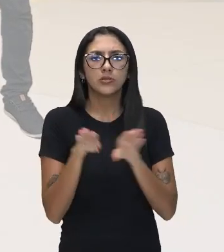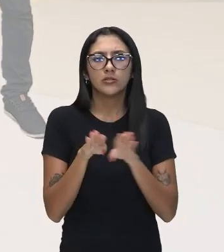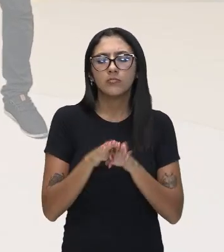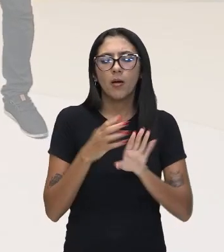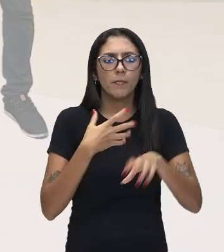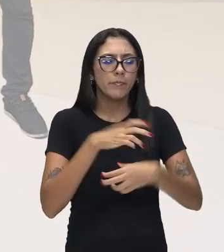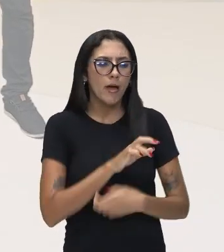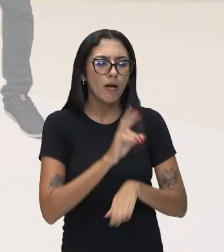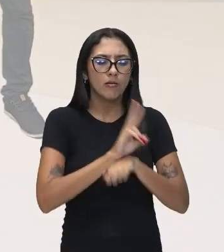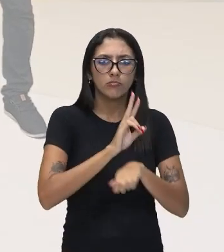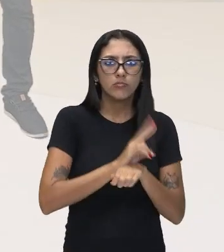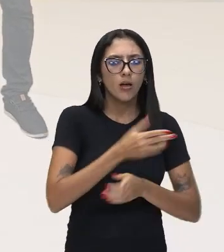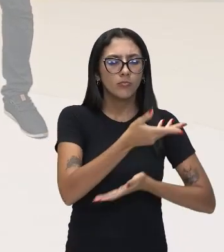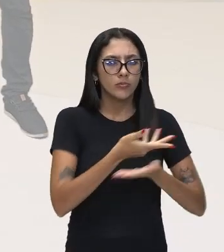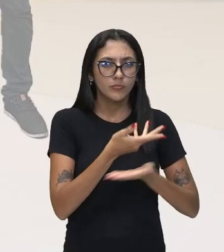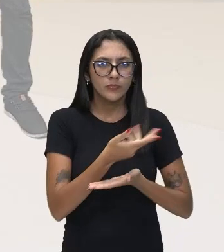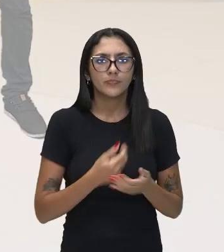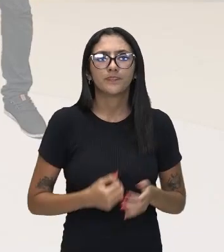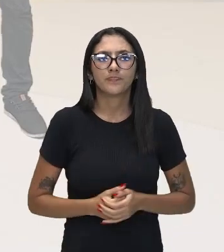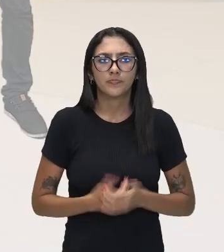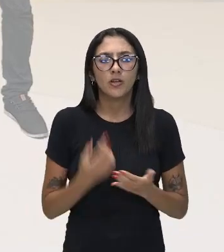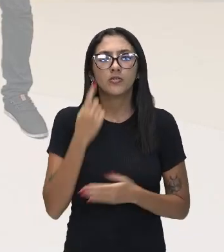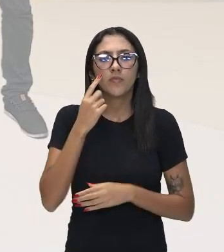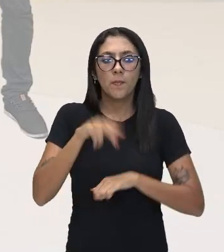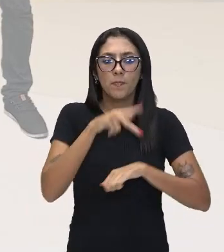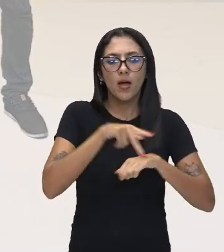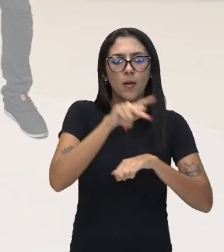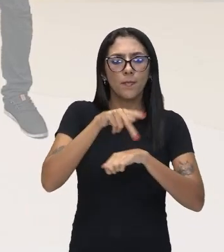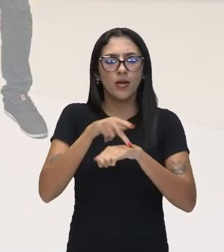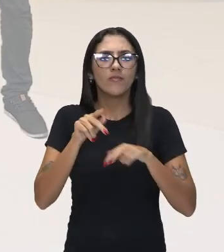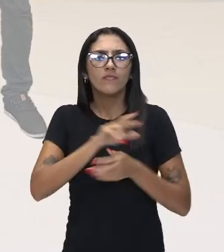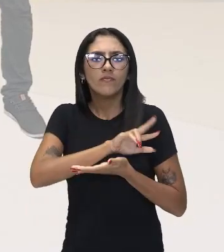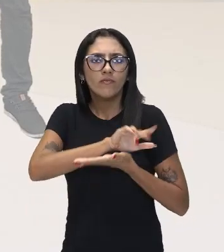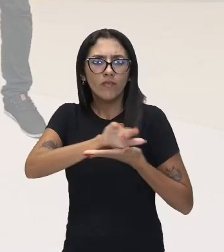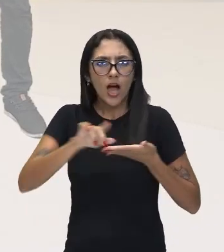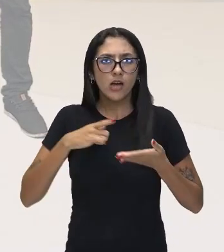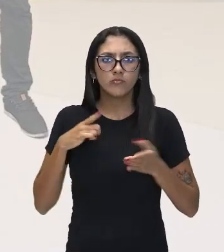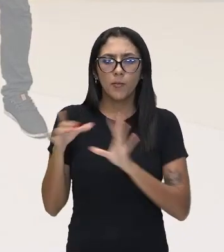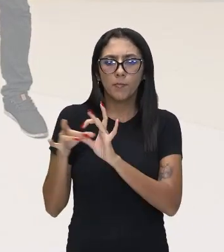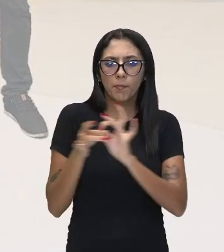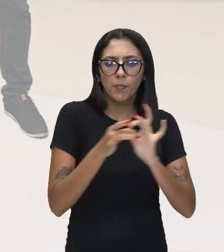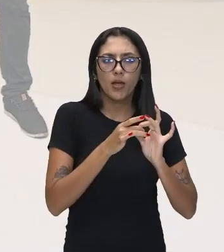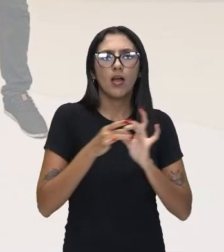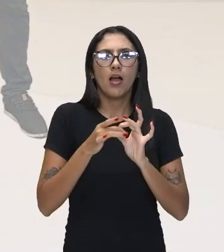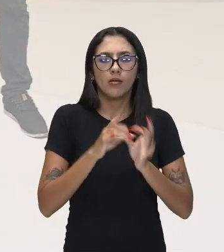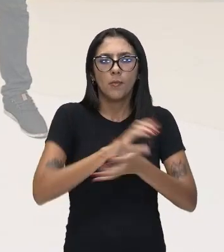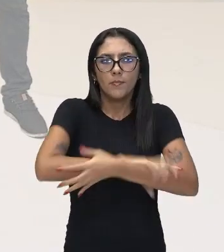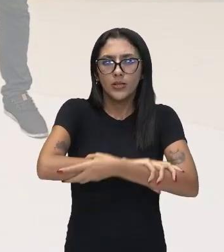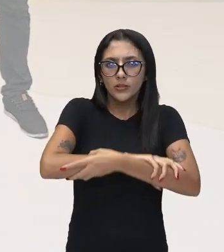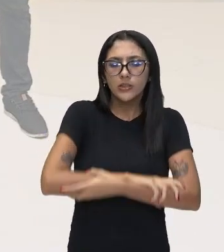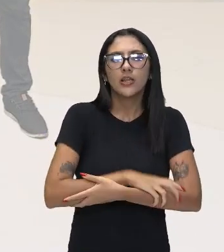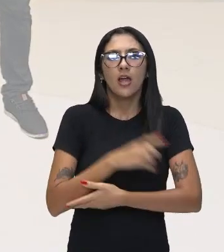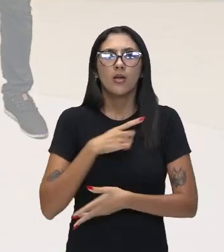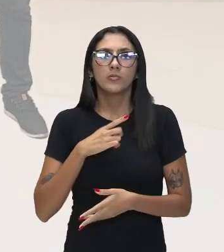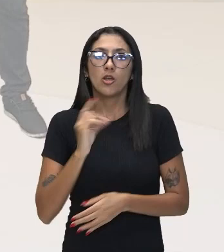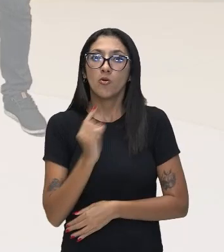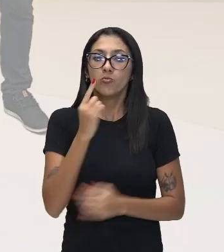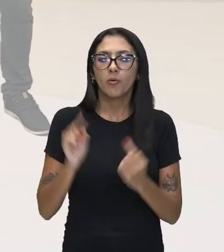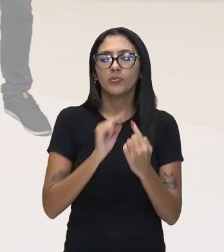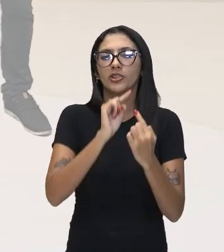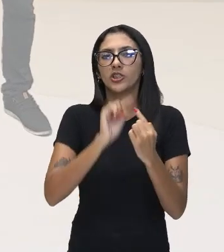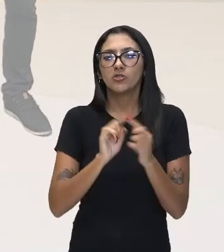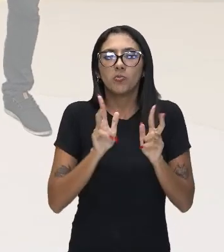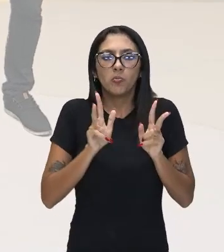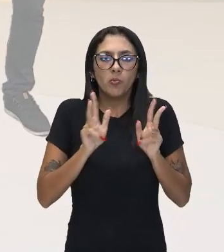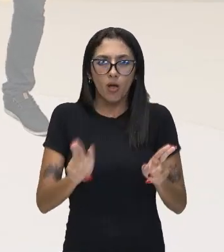países se unindo com um objetivo em comum entre eles, não é isso? Exatamente, professor Eberson. Então, são esses